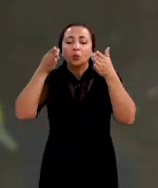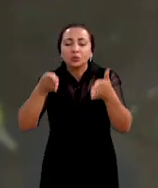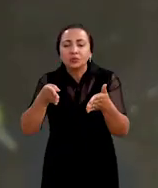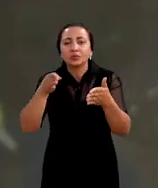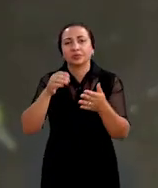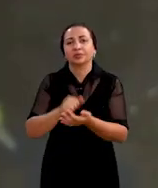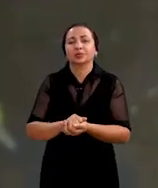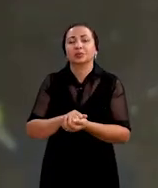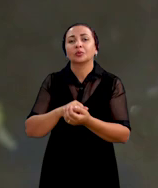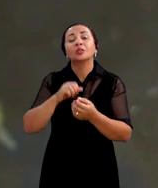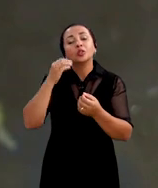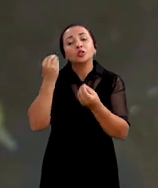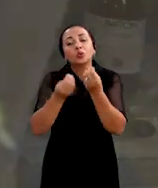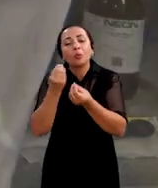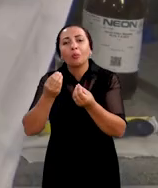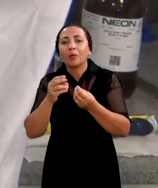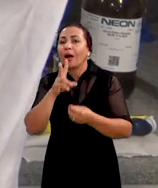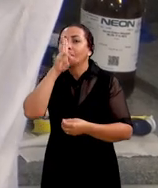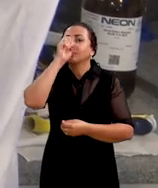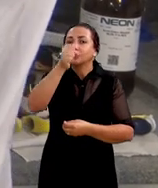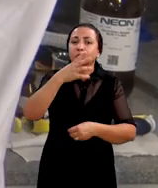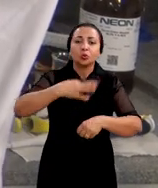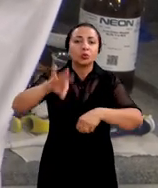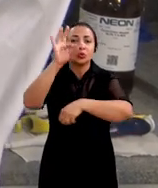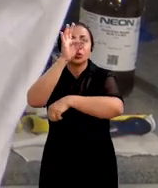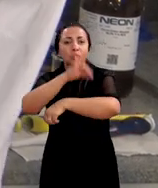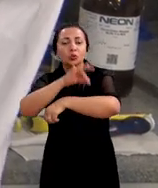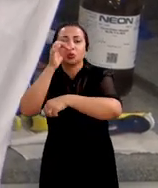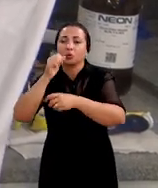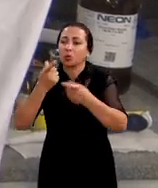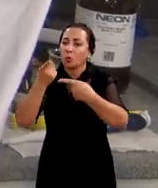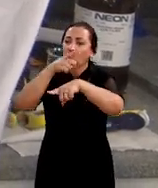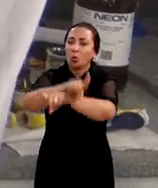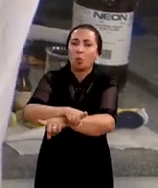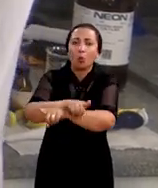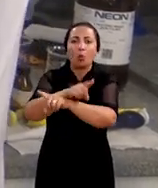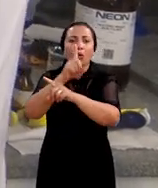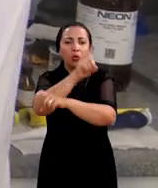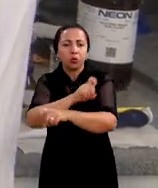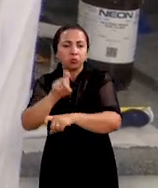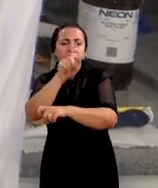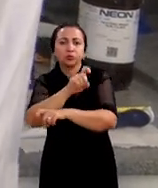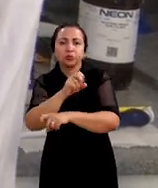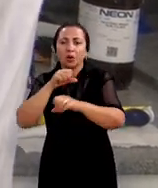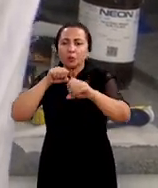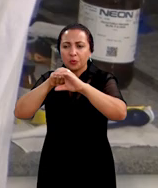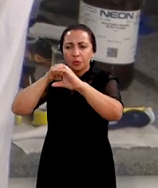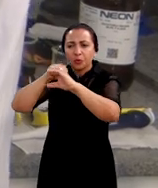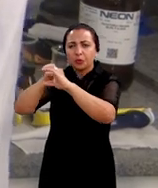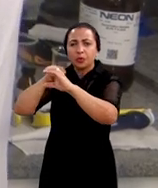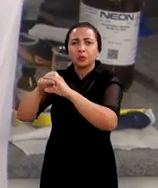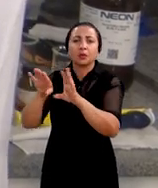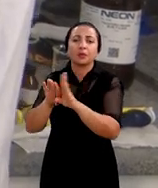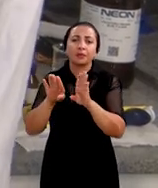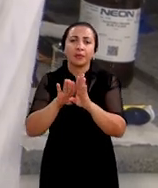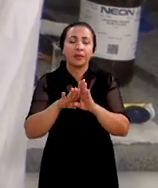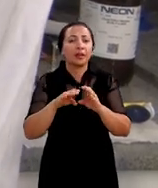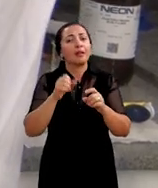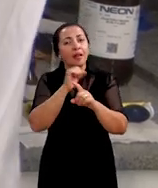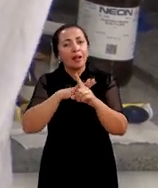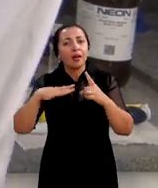dedicado a esses estudos, de estudar resistência aos repelentes, resistência a inseticidas e